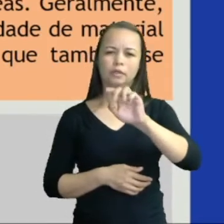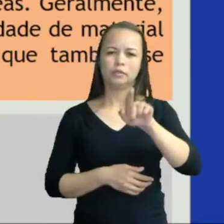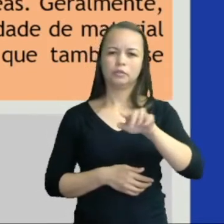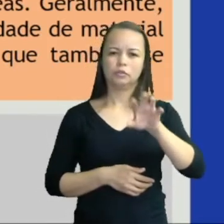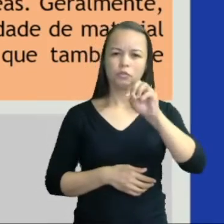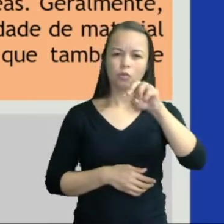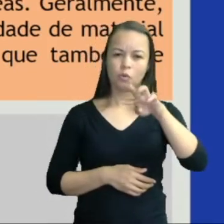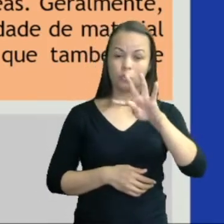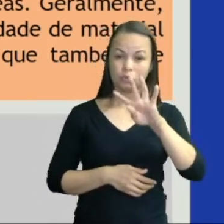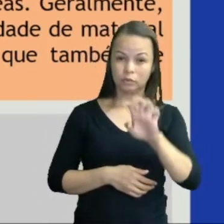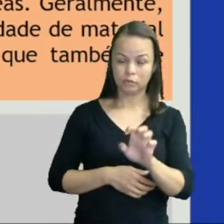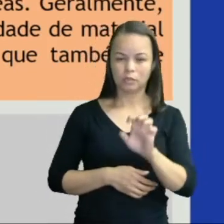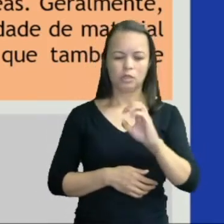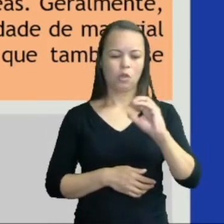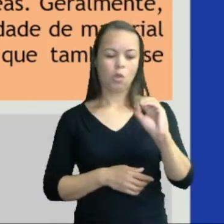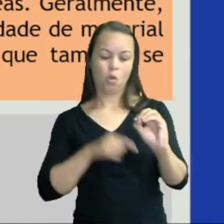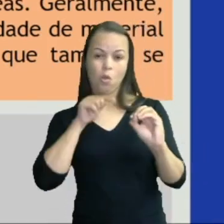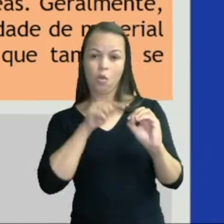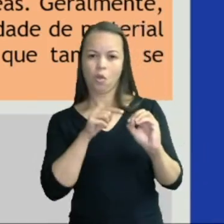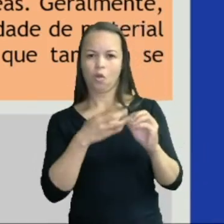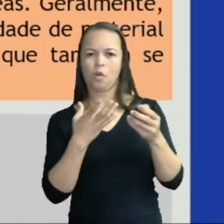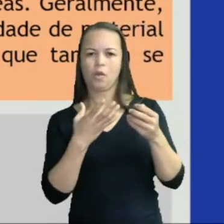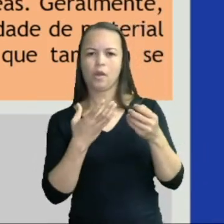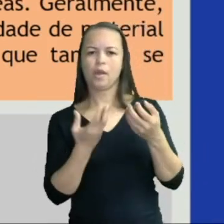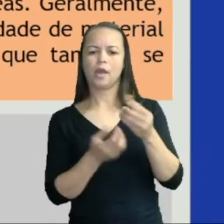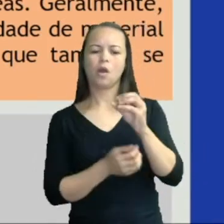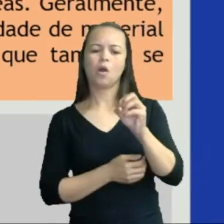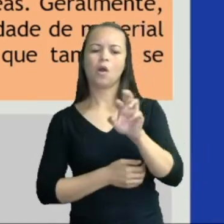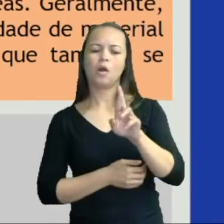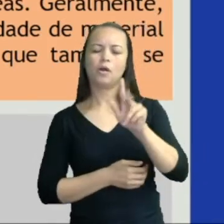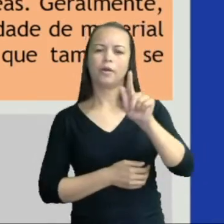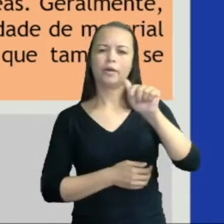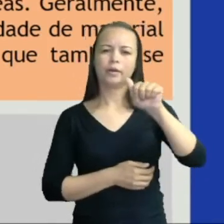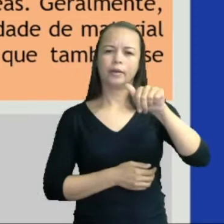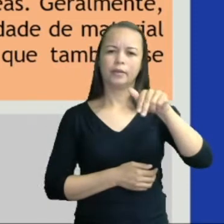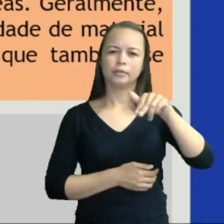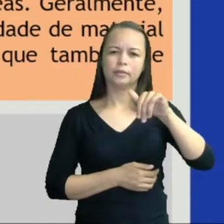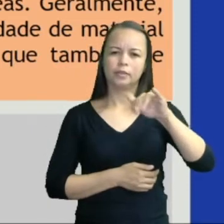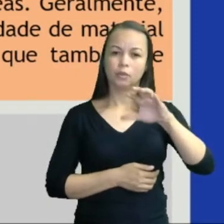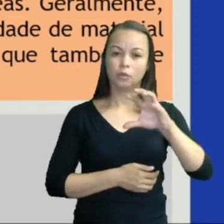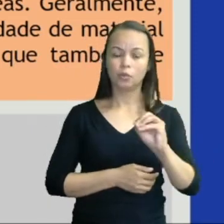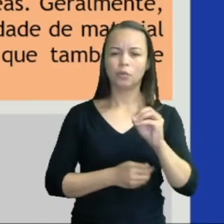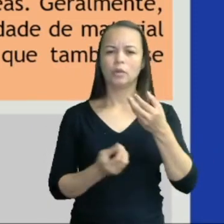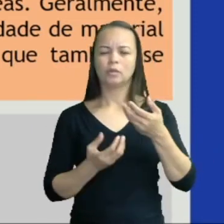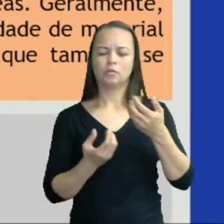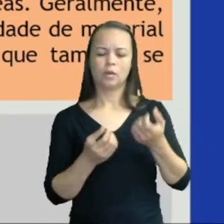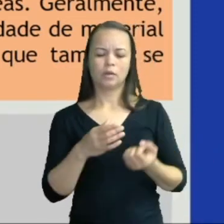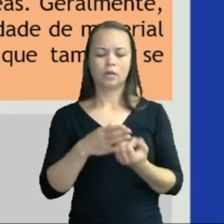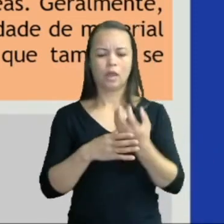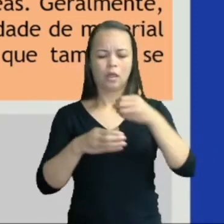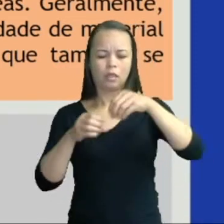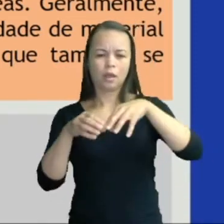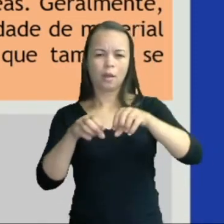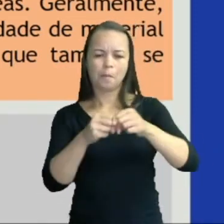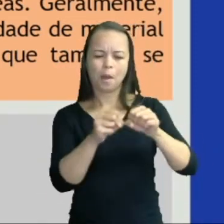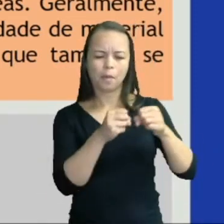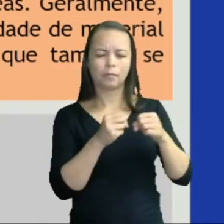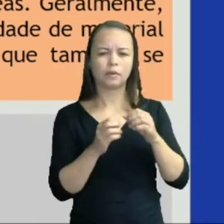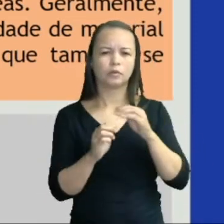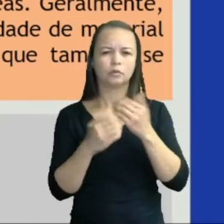O é o horizonte orgânico, formado a partir da decomposição de